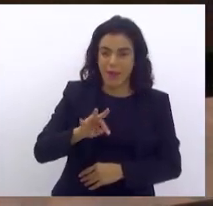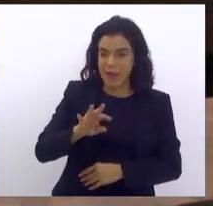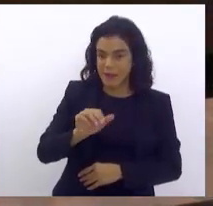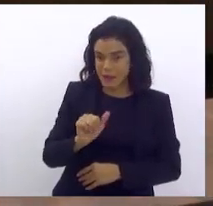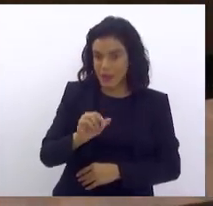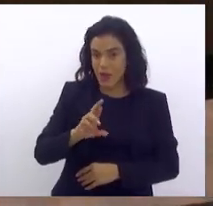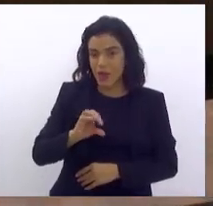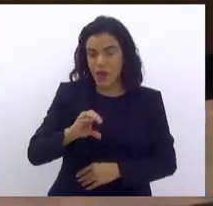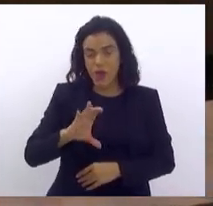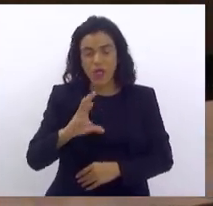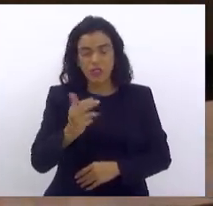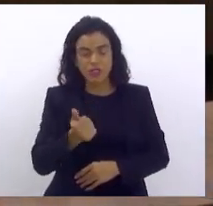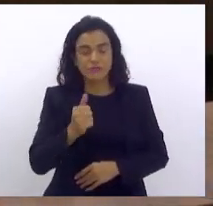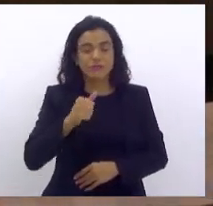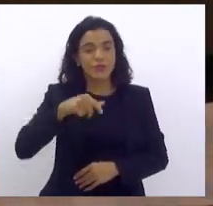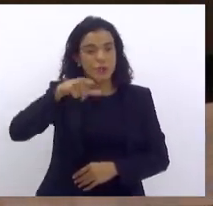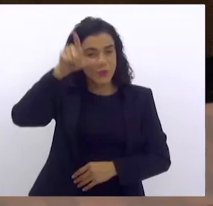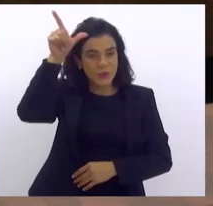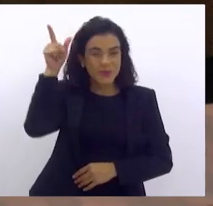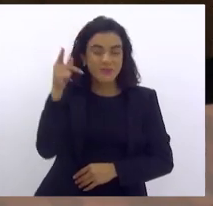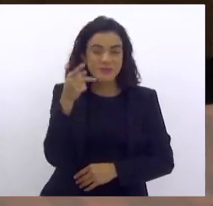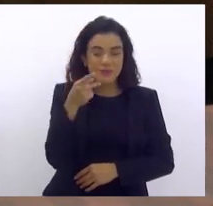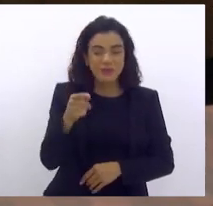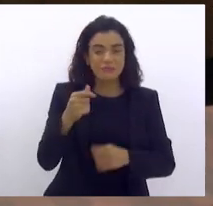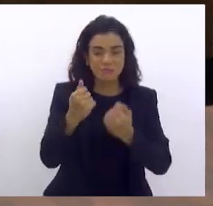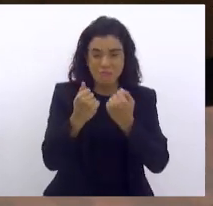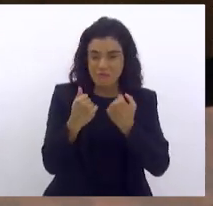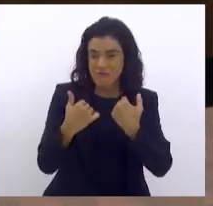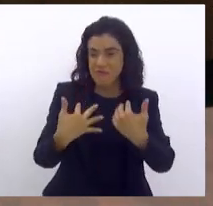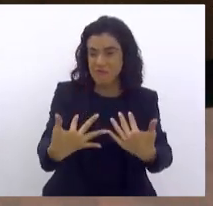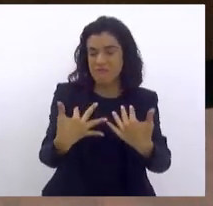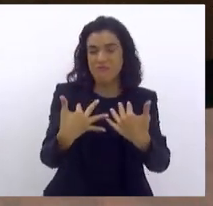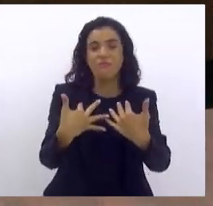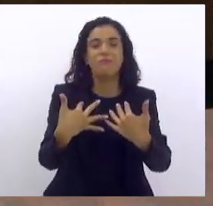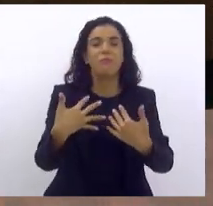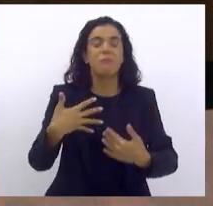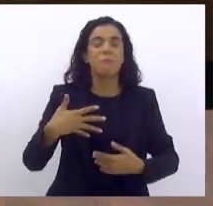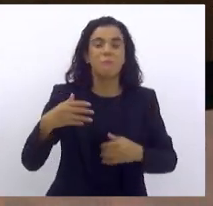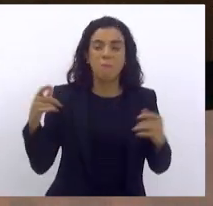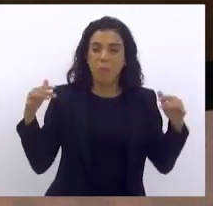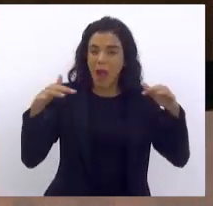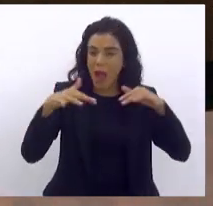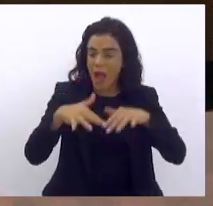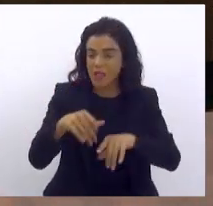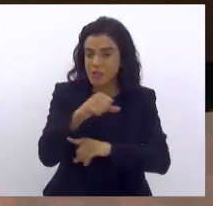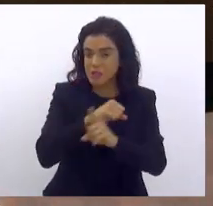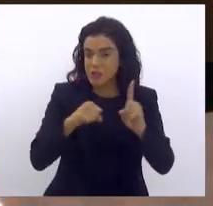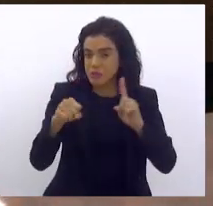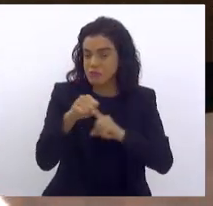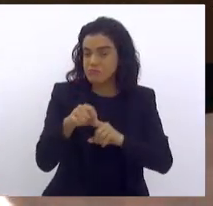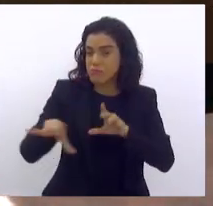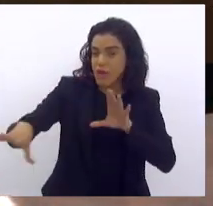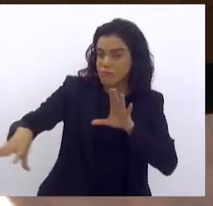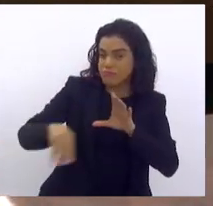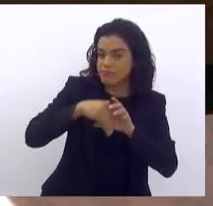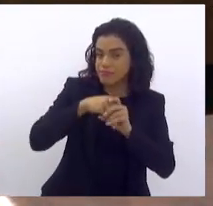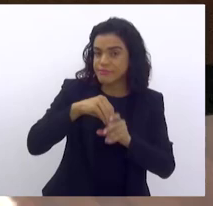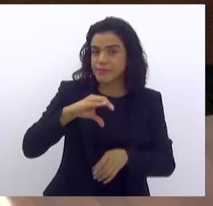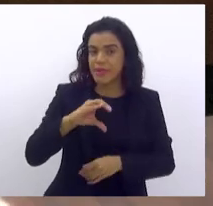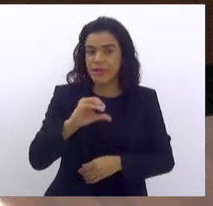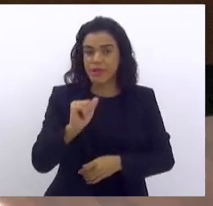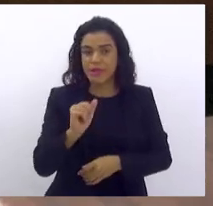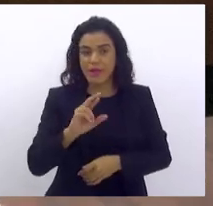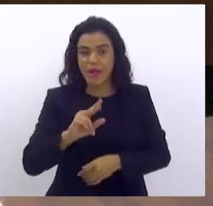Paulo, ajudamos em audiências públicas com diversos deputados aqui nessa casa para a implementação do CARPAD,